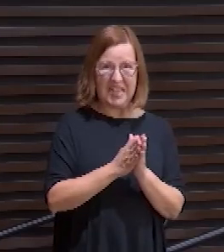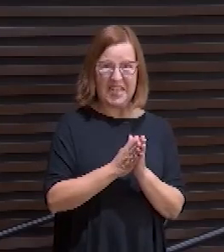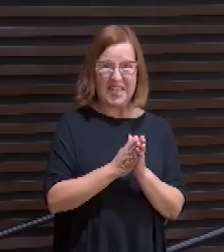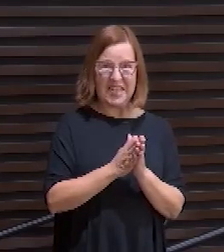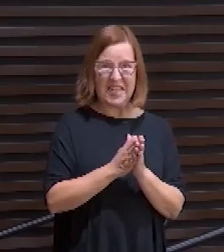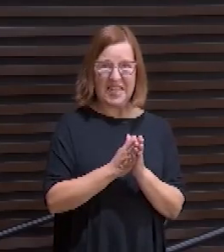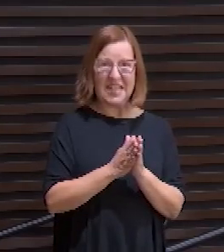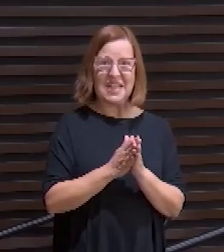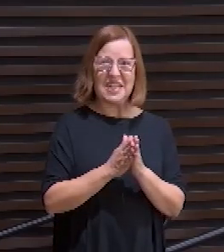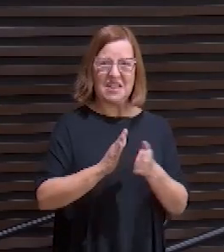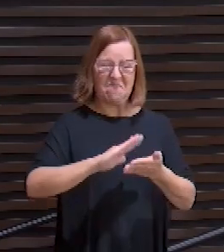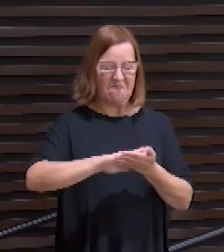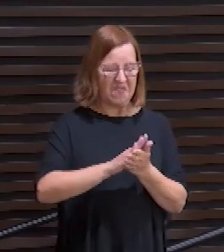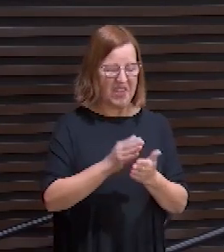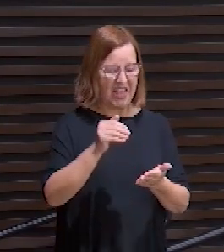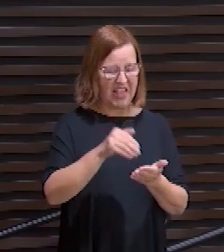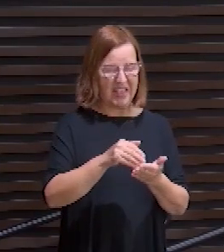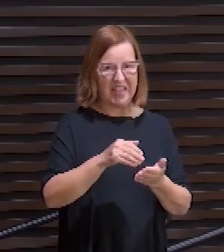fim.